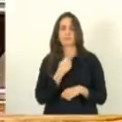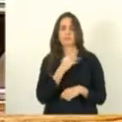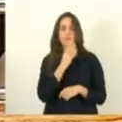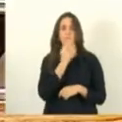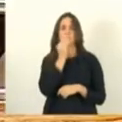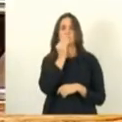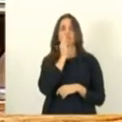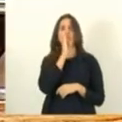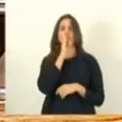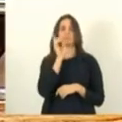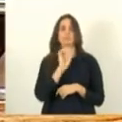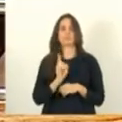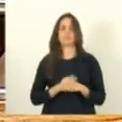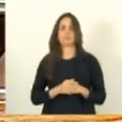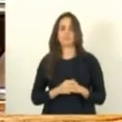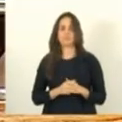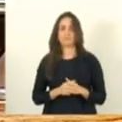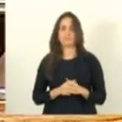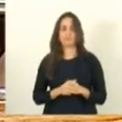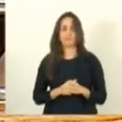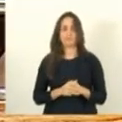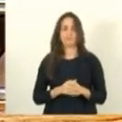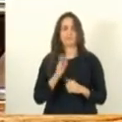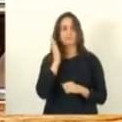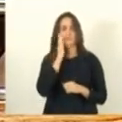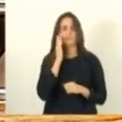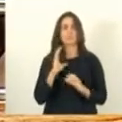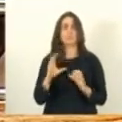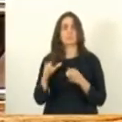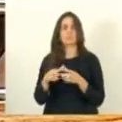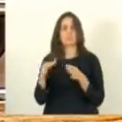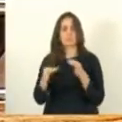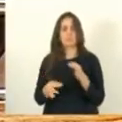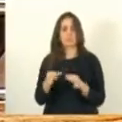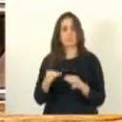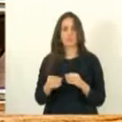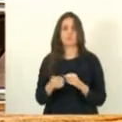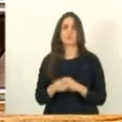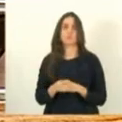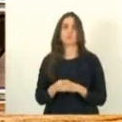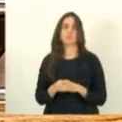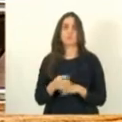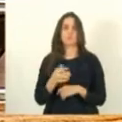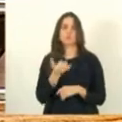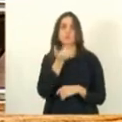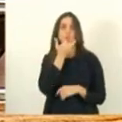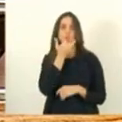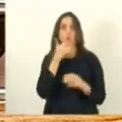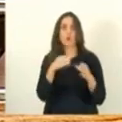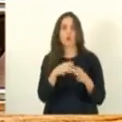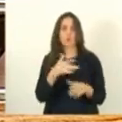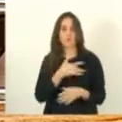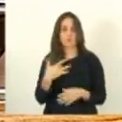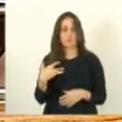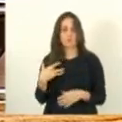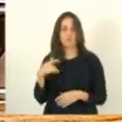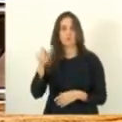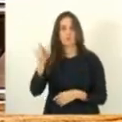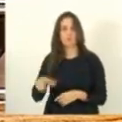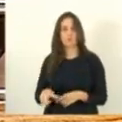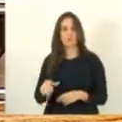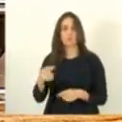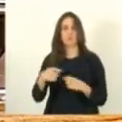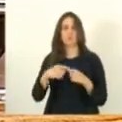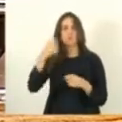acredito, deputado, sei que aqui tem a Comissão de Saúde, deputado Dr. Hércules conduz com excelência a Comissão